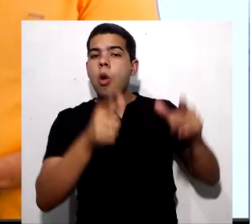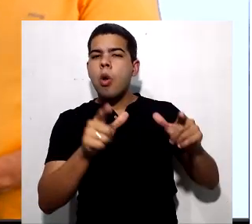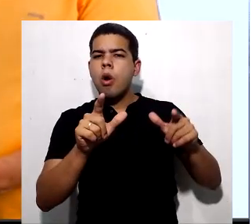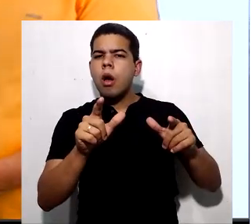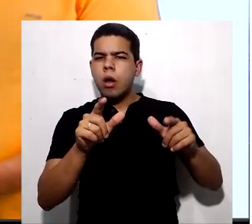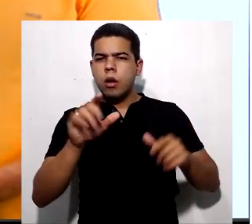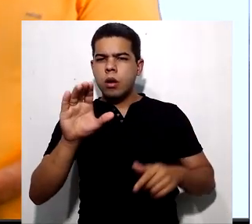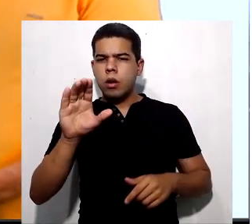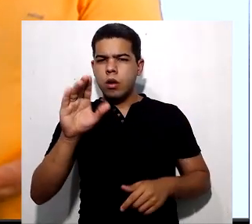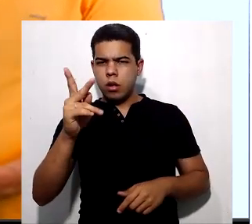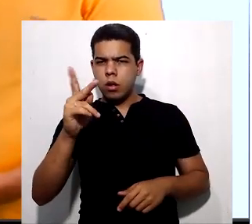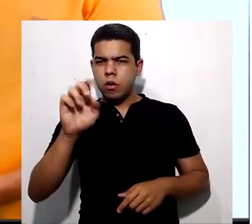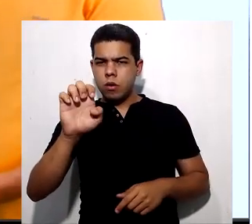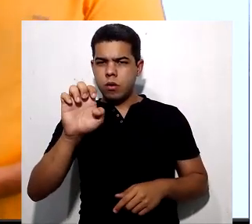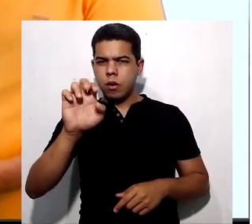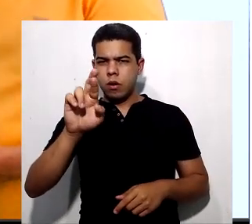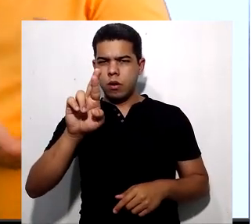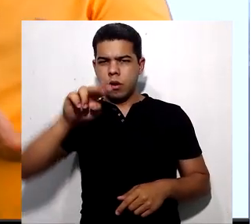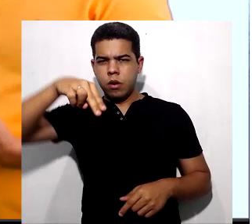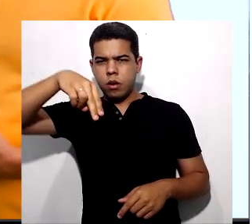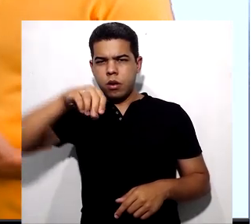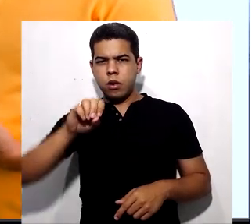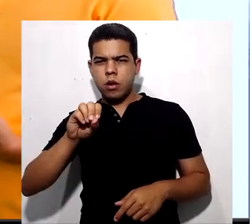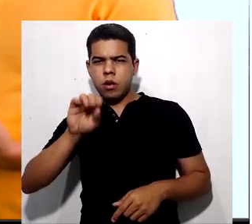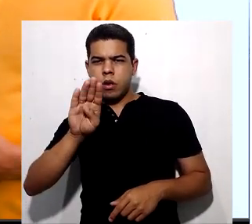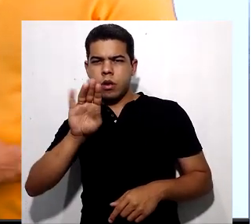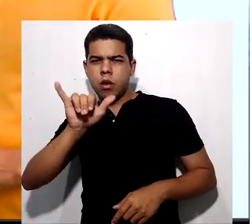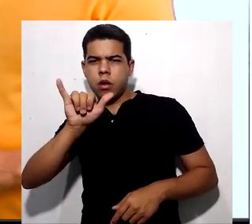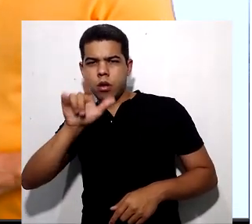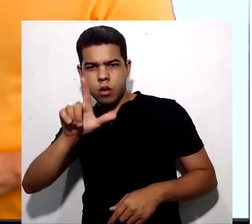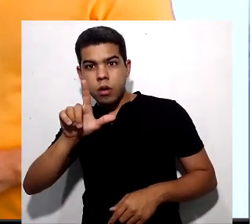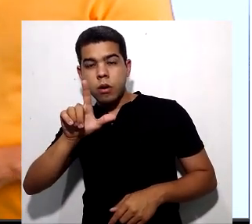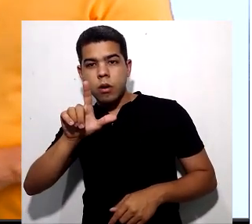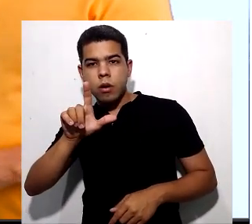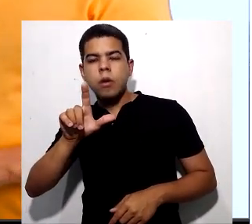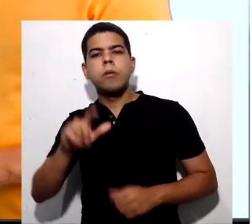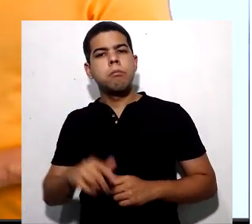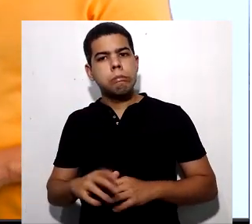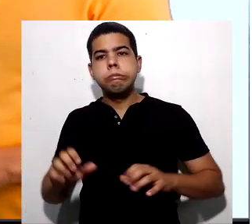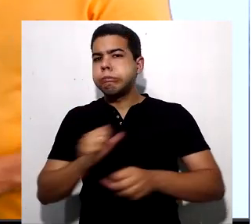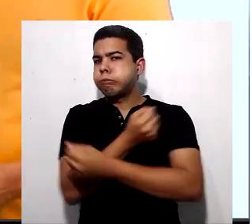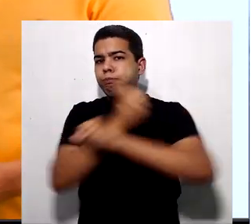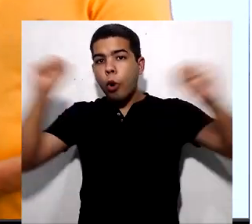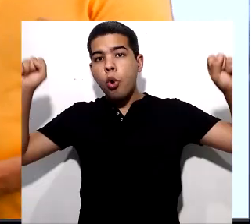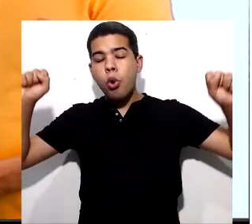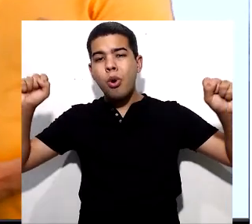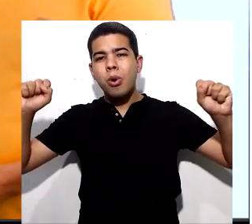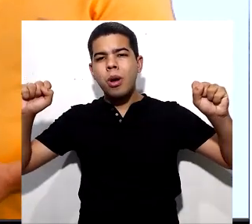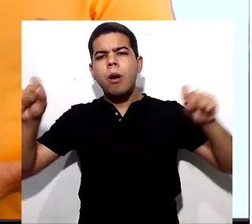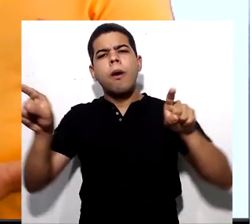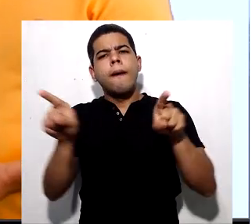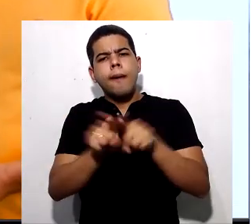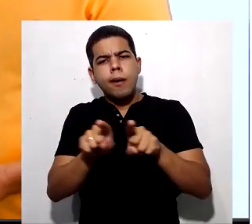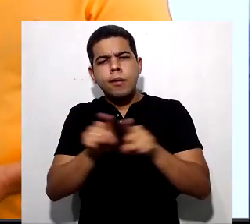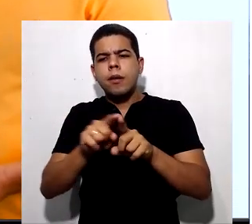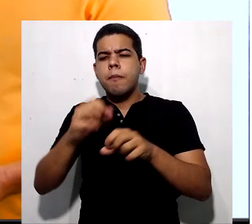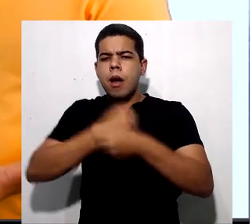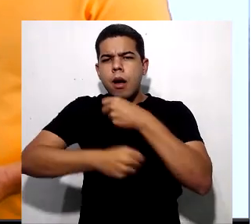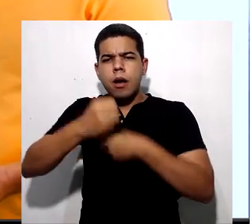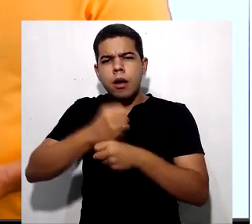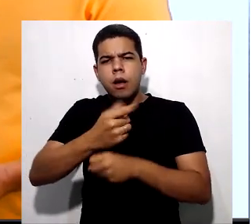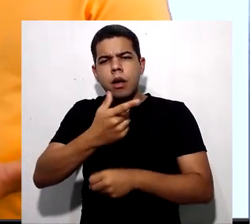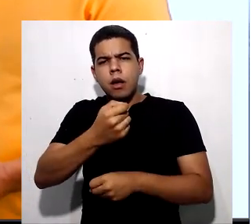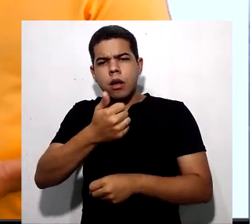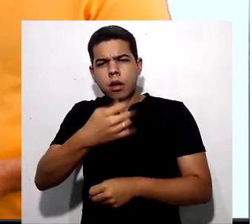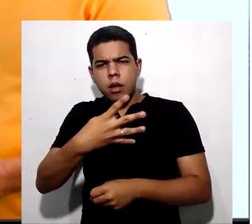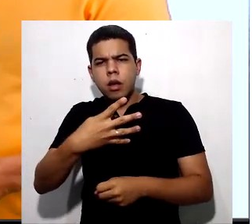ele explodiu. Foi uma catástrofe que foi justamente na Ucrânia, e agora há pouco, em 2014, houve um conflito com a Rússia,